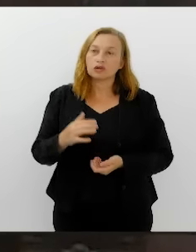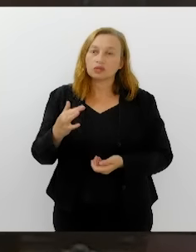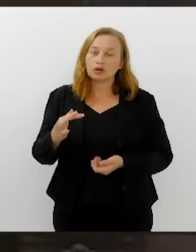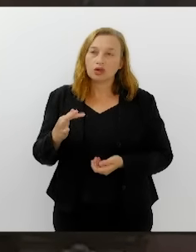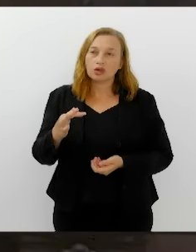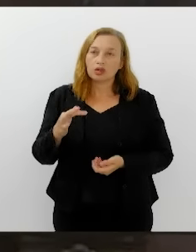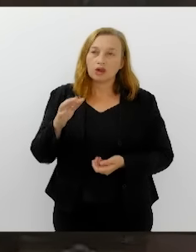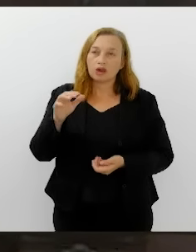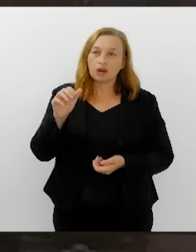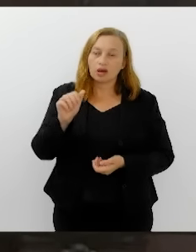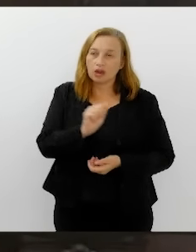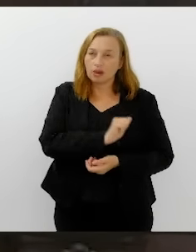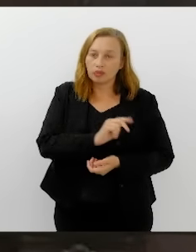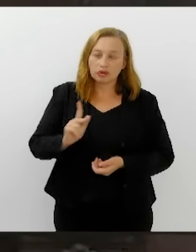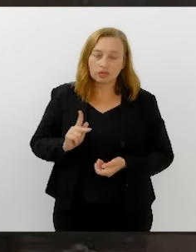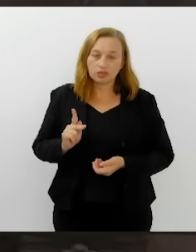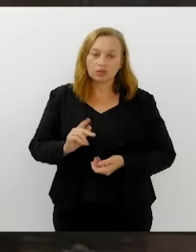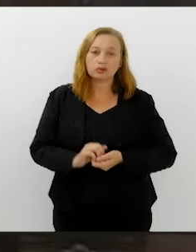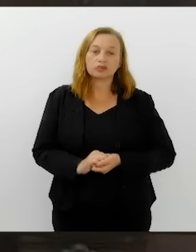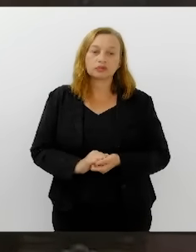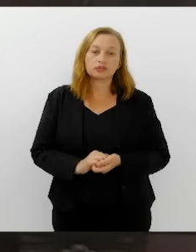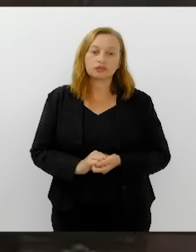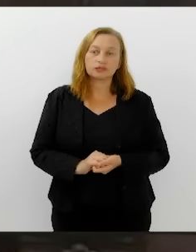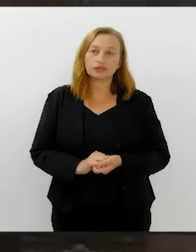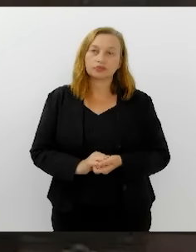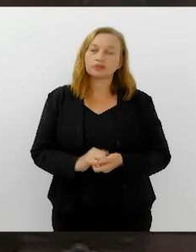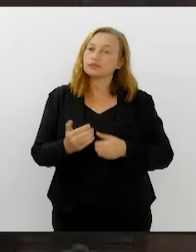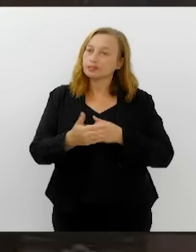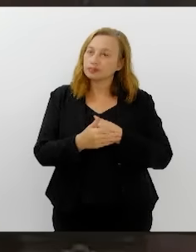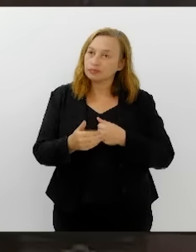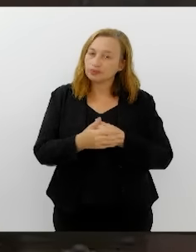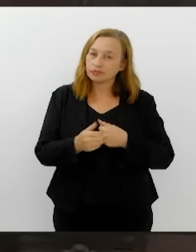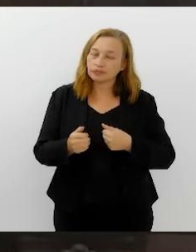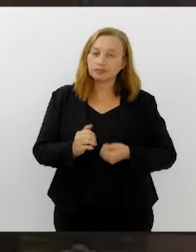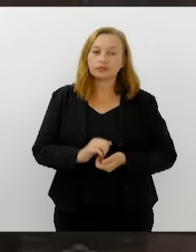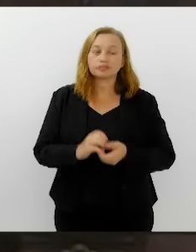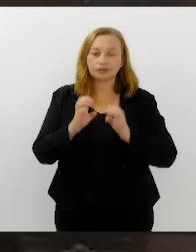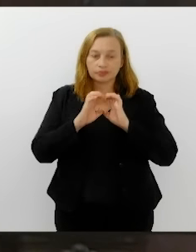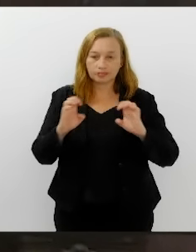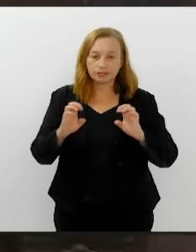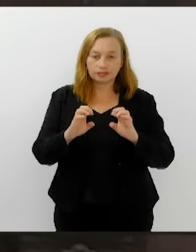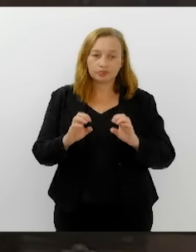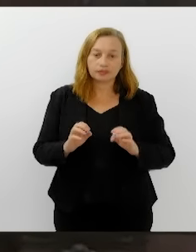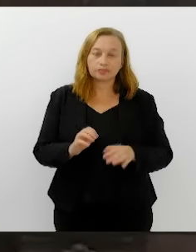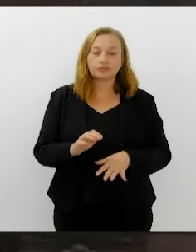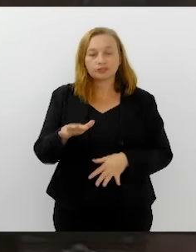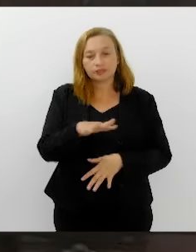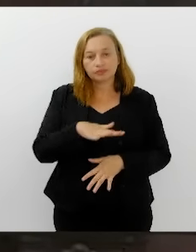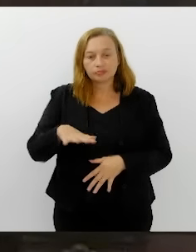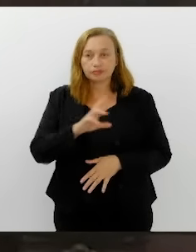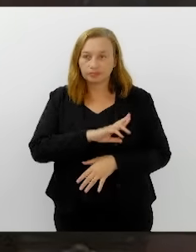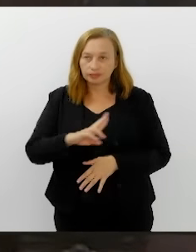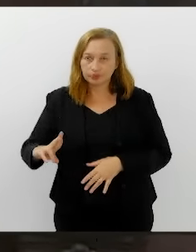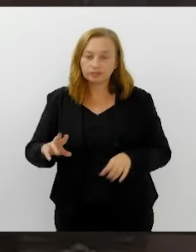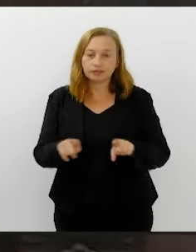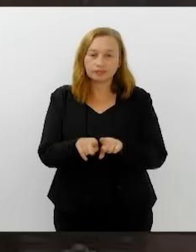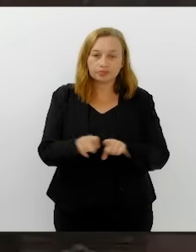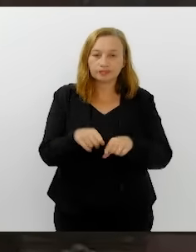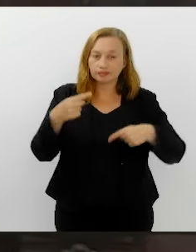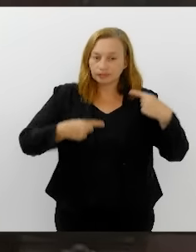por onde passou na difusão do carisma dos arautos do Evangelho, tanto na esfera religiosa como na política,